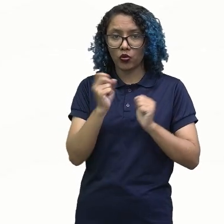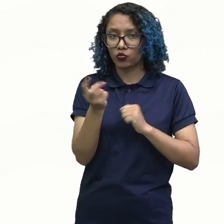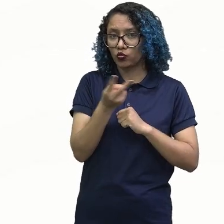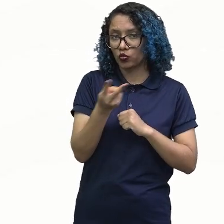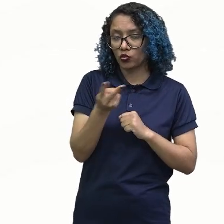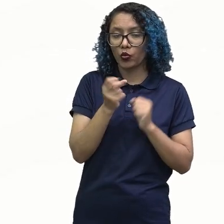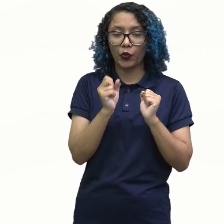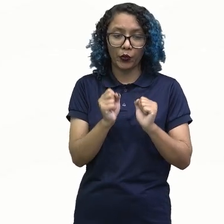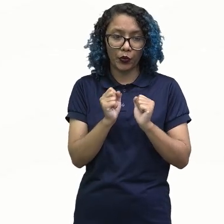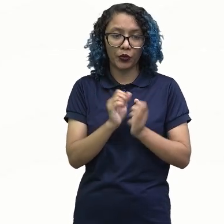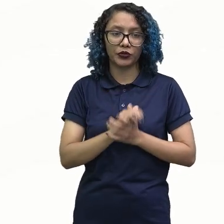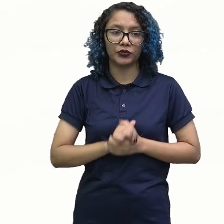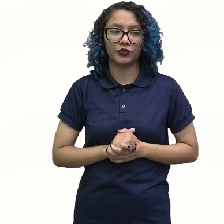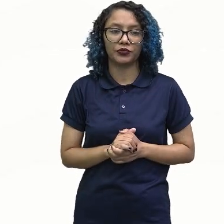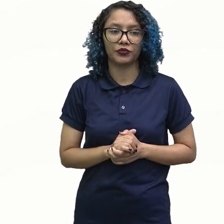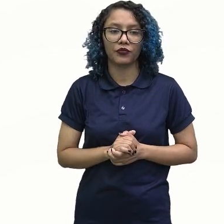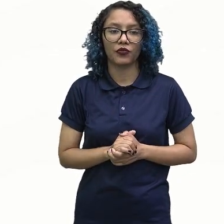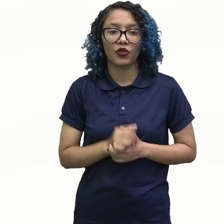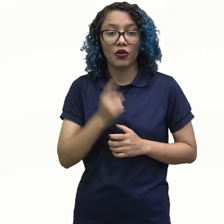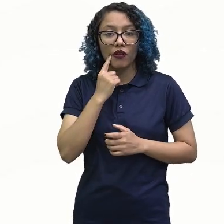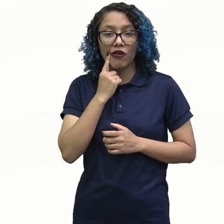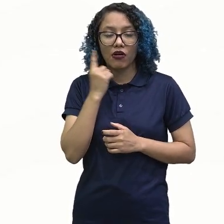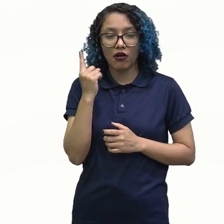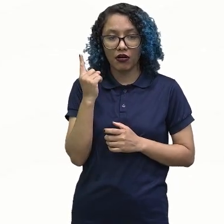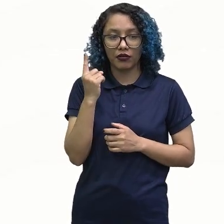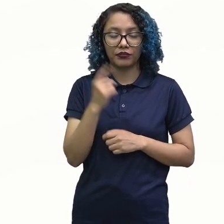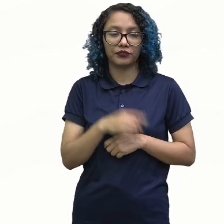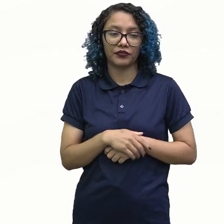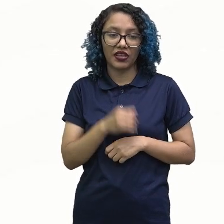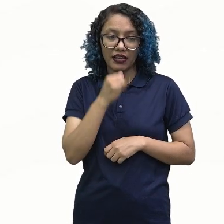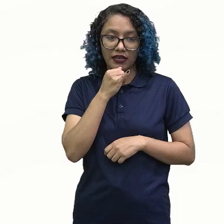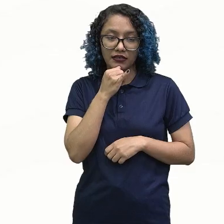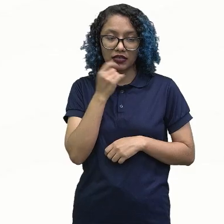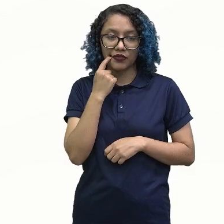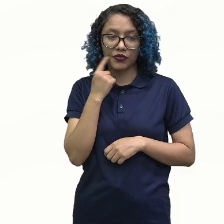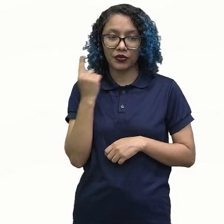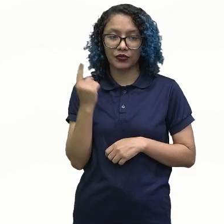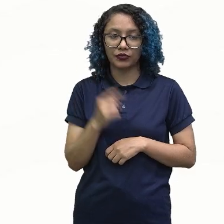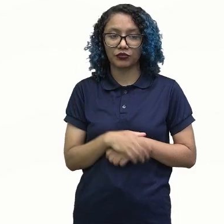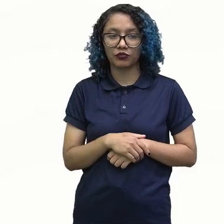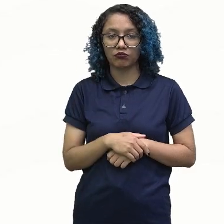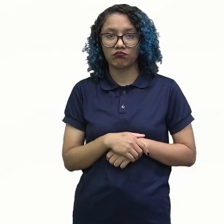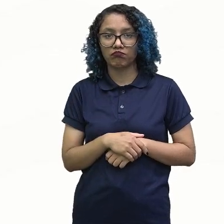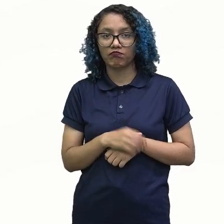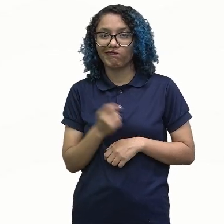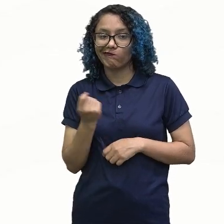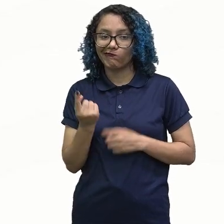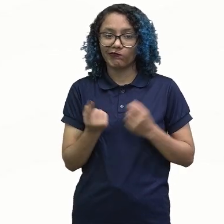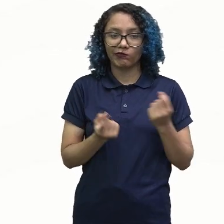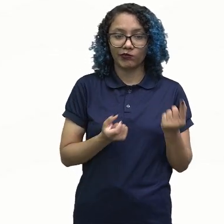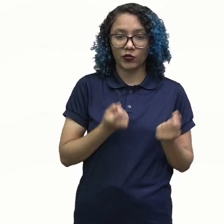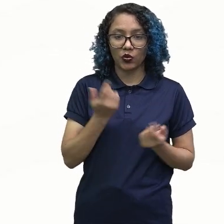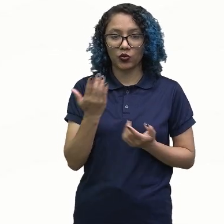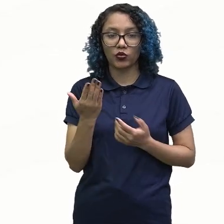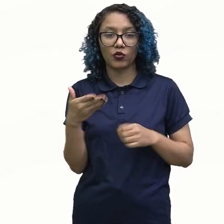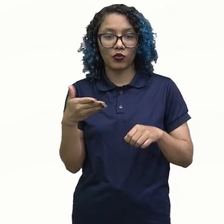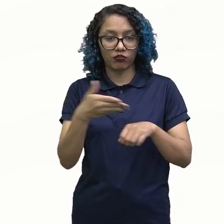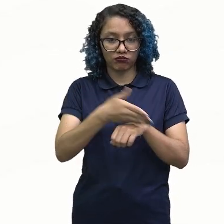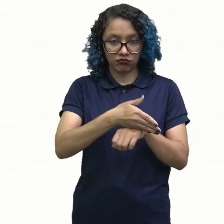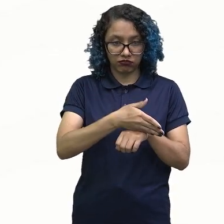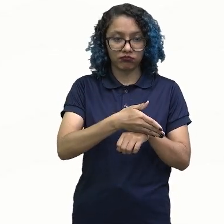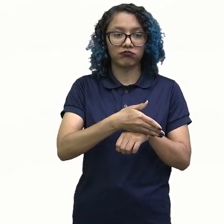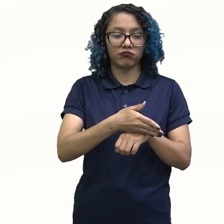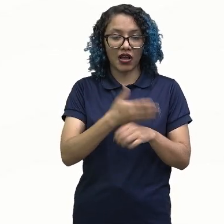duas formas, tá? Um e outro compareceu à aula. Pode ser compareceu ou um